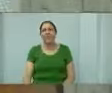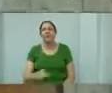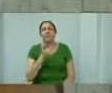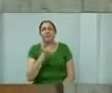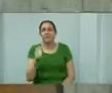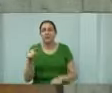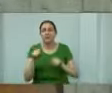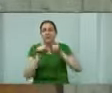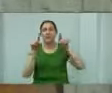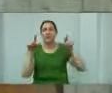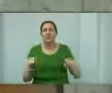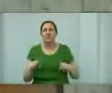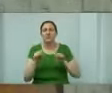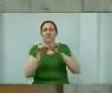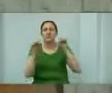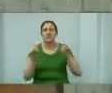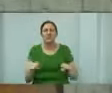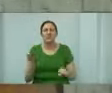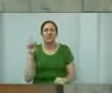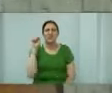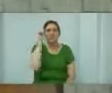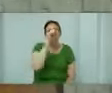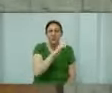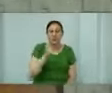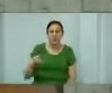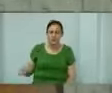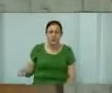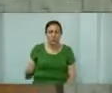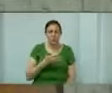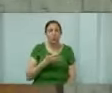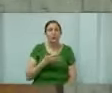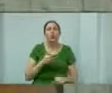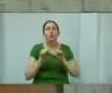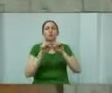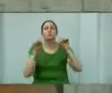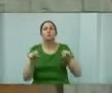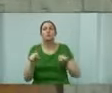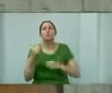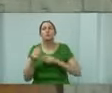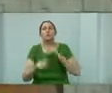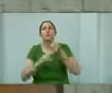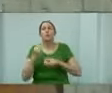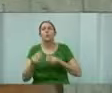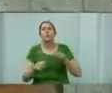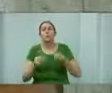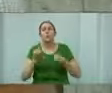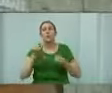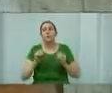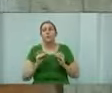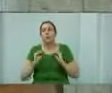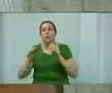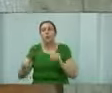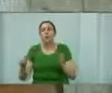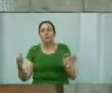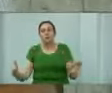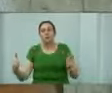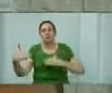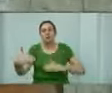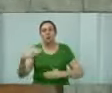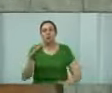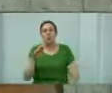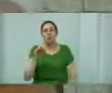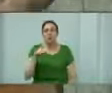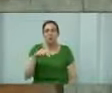esse sistema é arcaico. Qual é o novo sistema? Containerização. Tá? Nós vamos ter que trabalhar com isso. Bom, vai ter uma